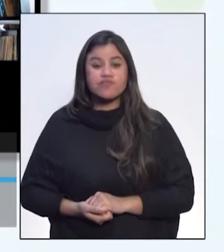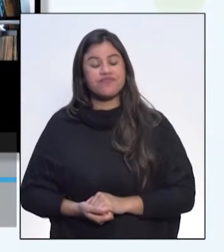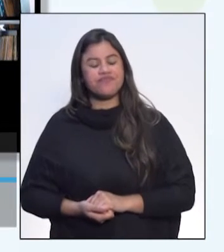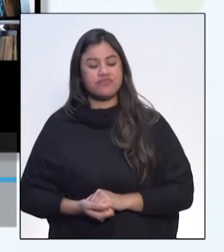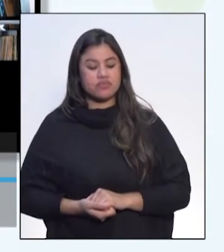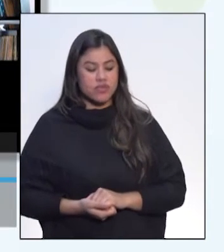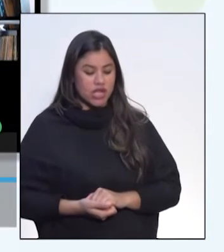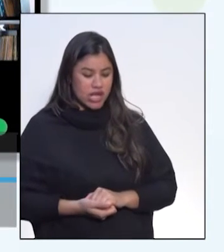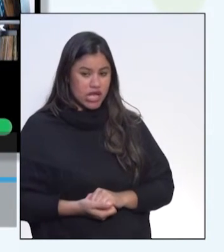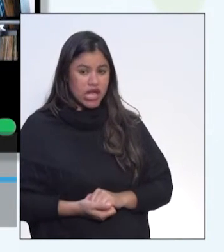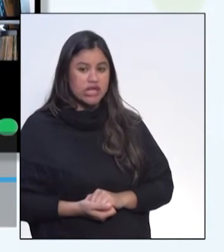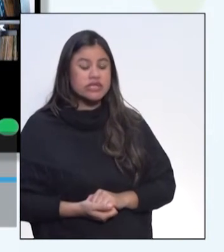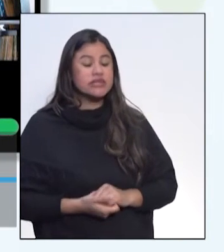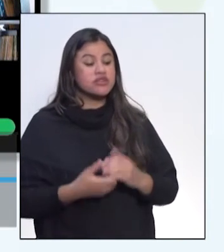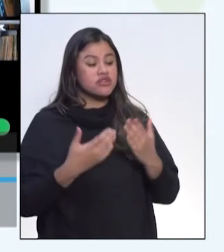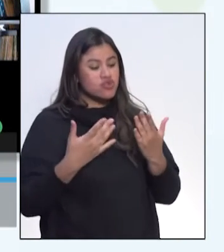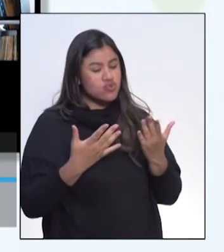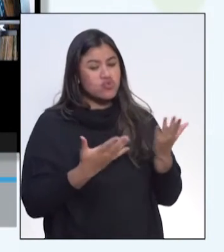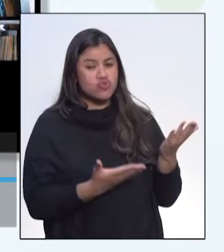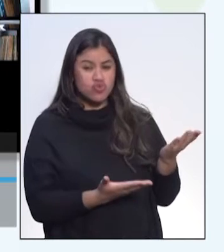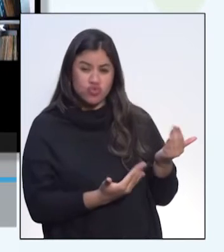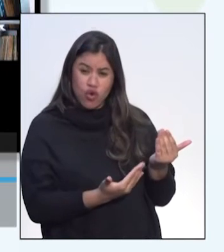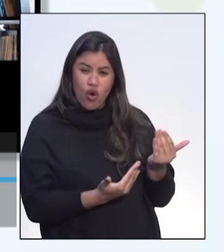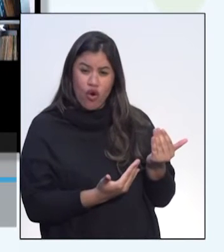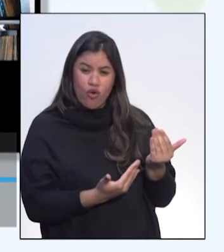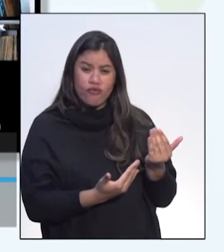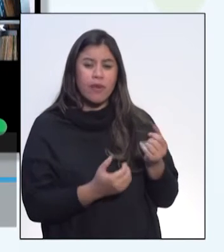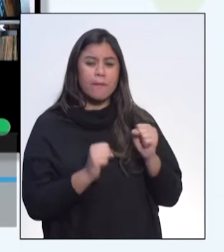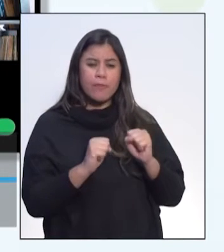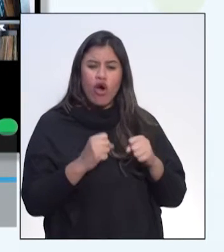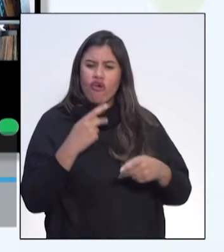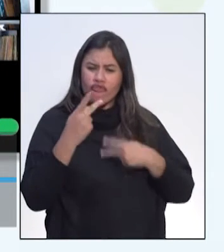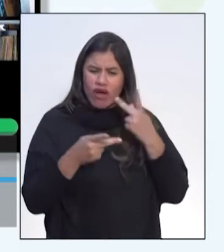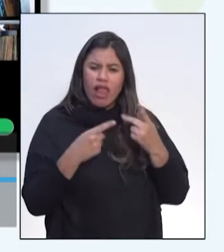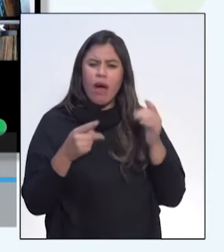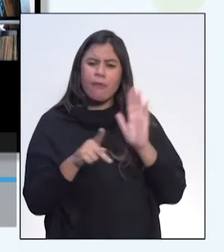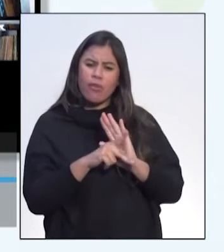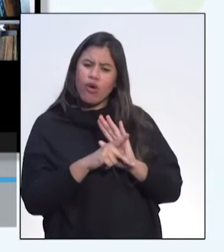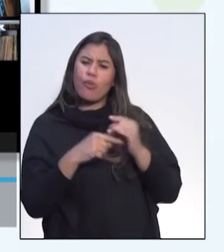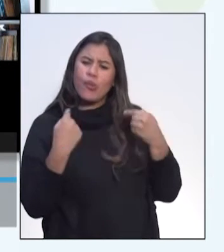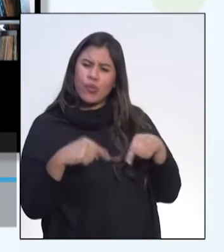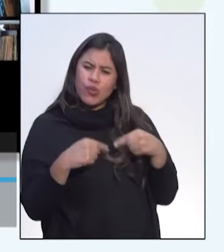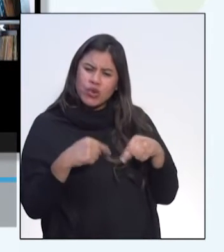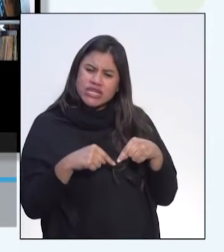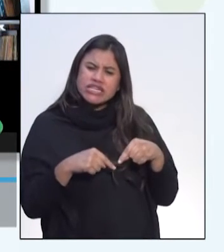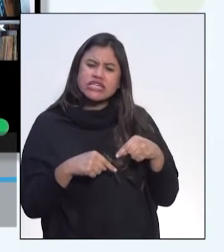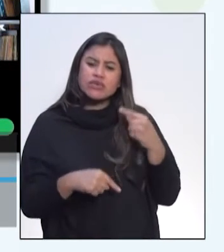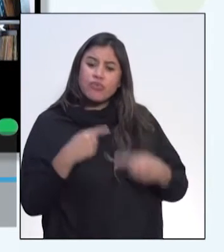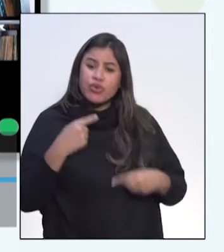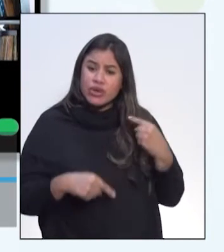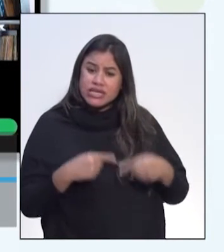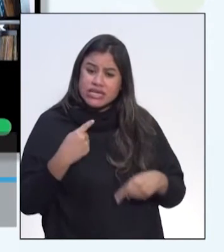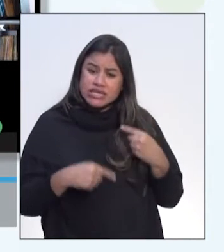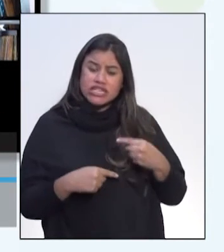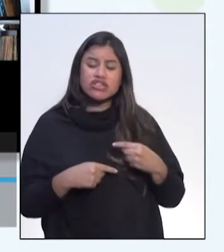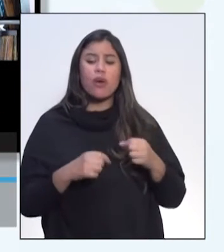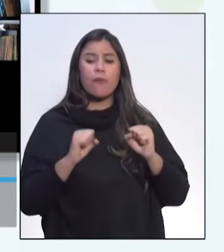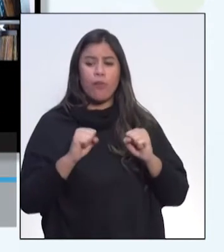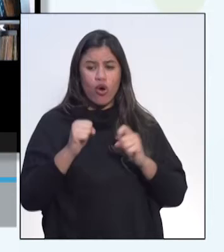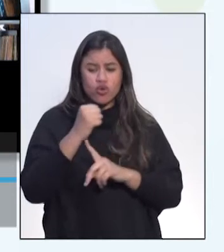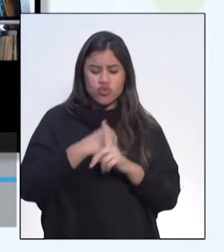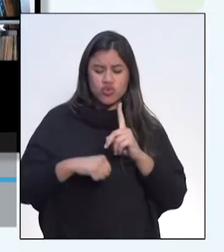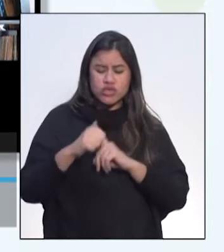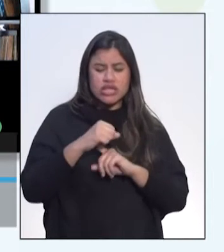Que jovem pode falar sobre política, que jovem pode fazer política, o jovem pode mudar a sociedade, o jovem